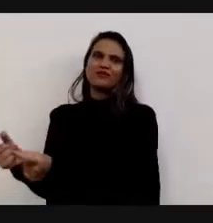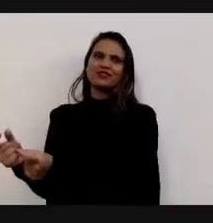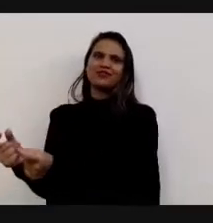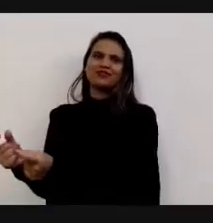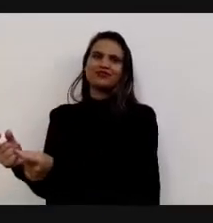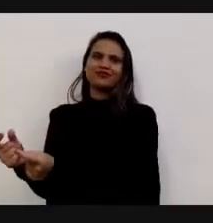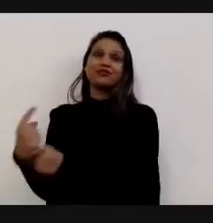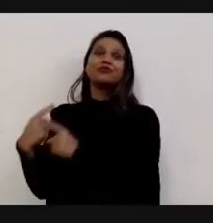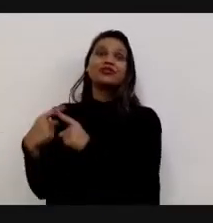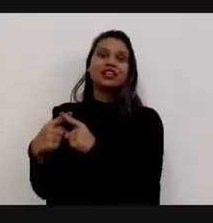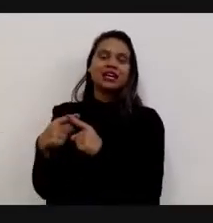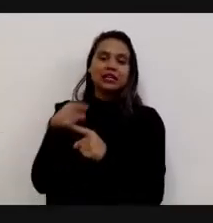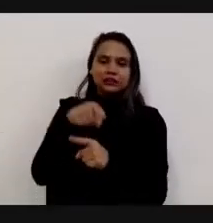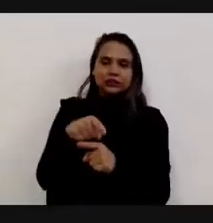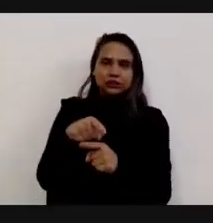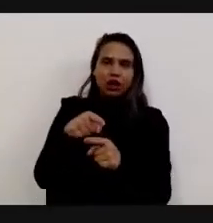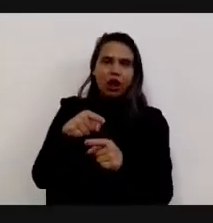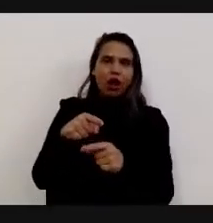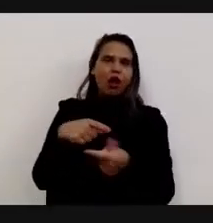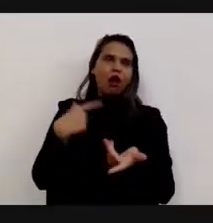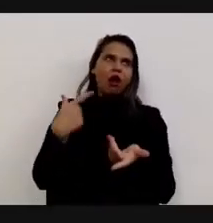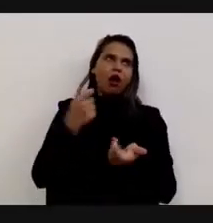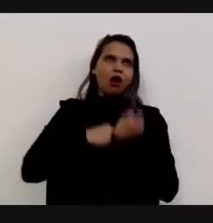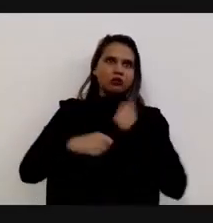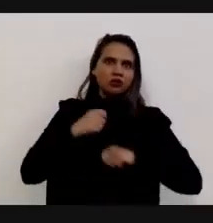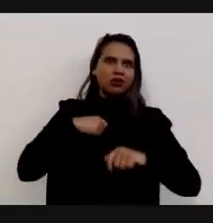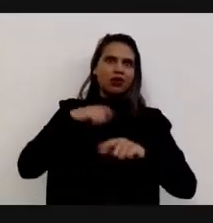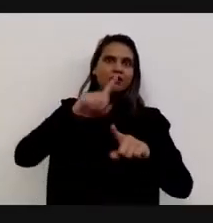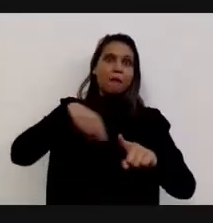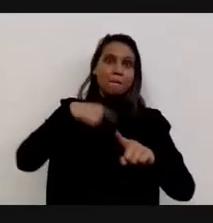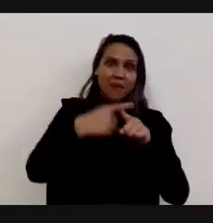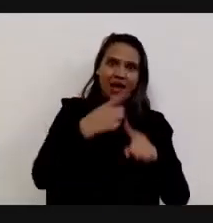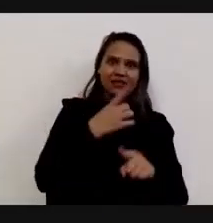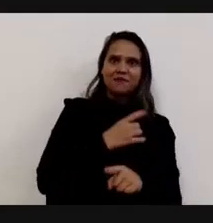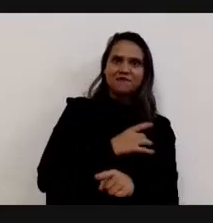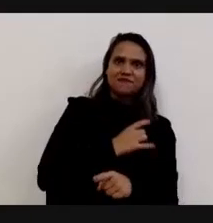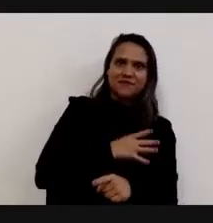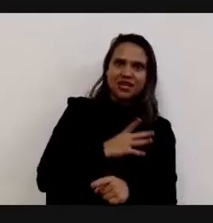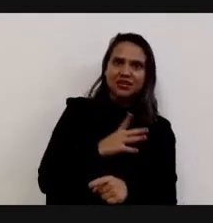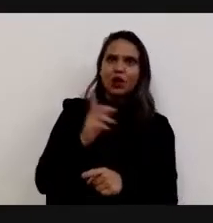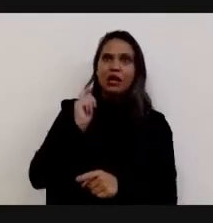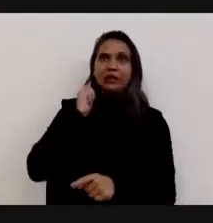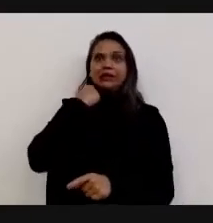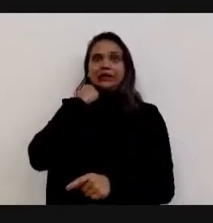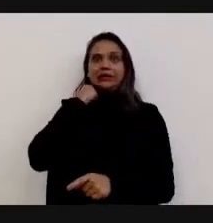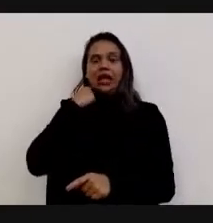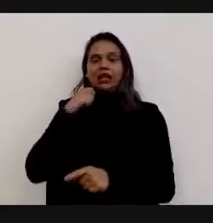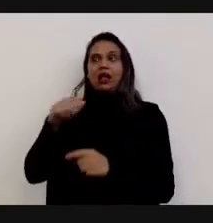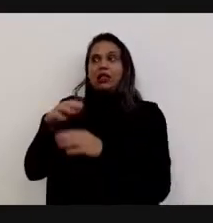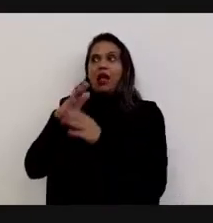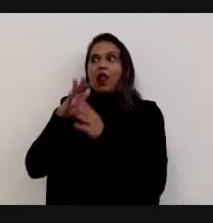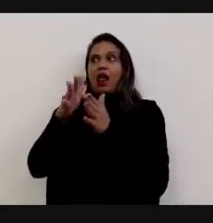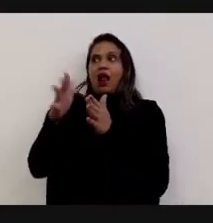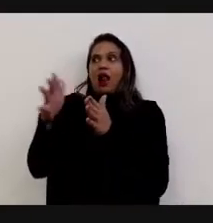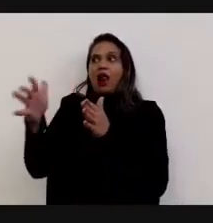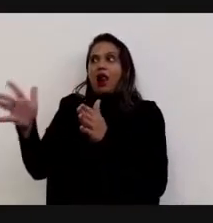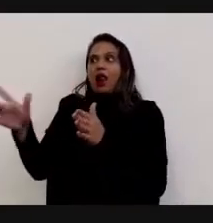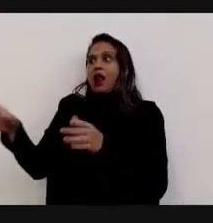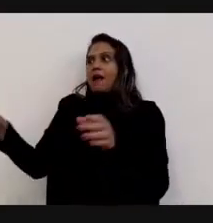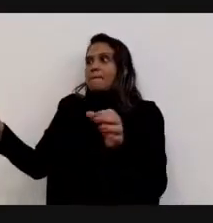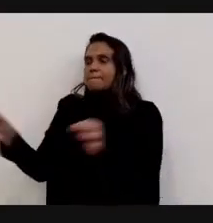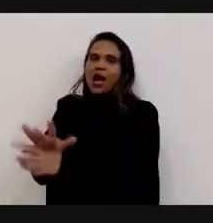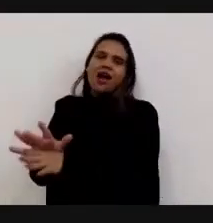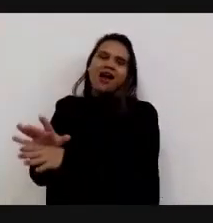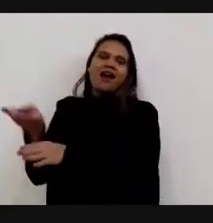pessoa. Então, isso é um aspecto muito relevante. E a ansiedade ela tem a ver com a imaginação da pessoa, com